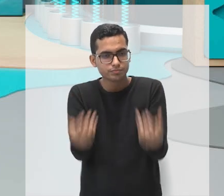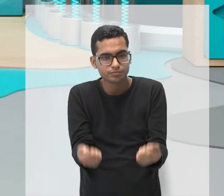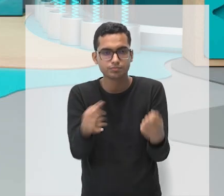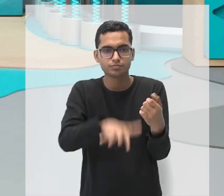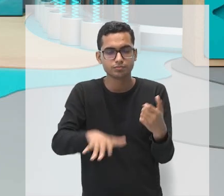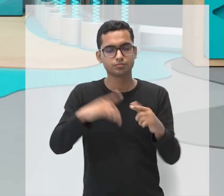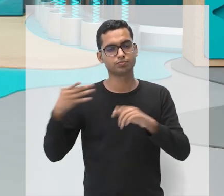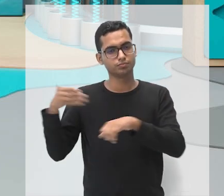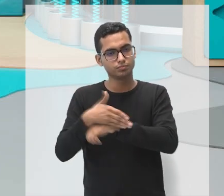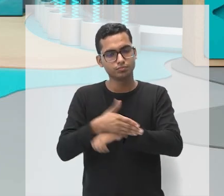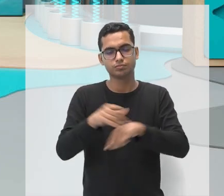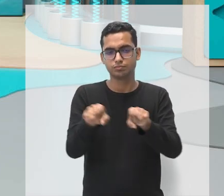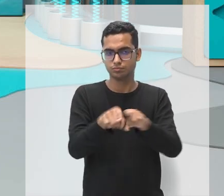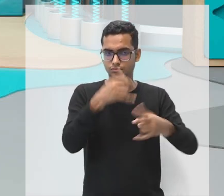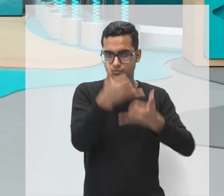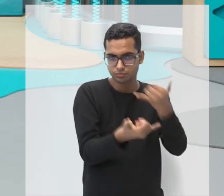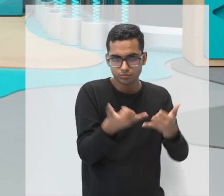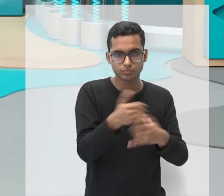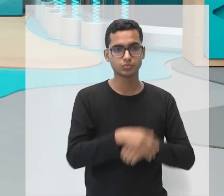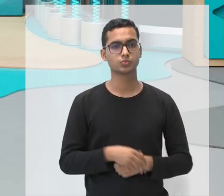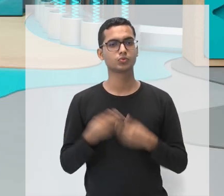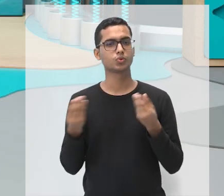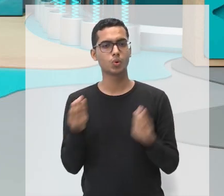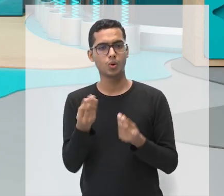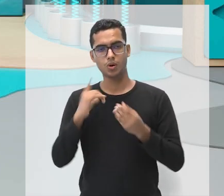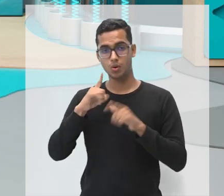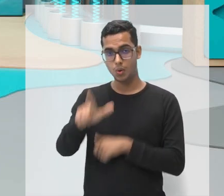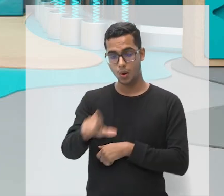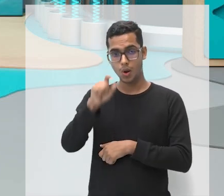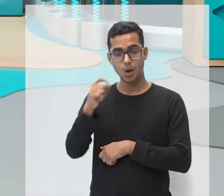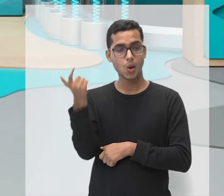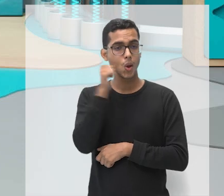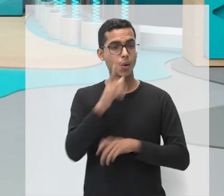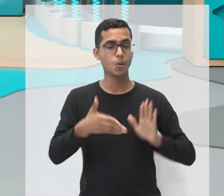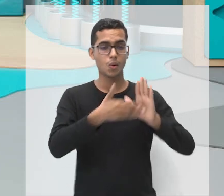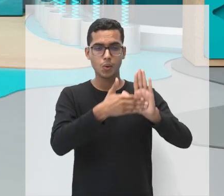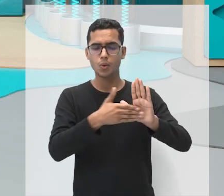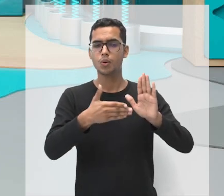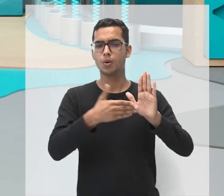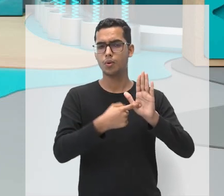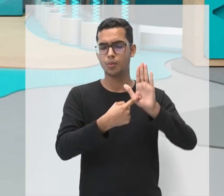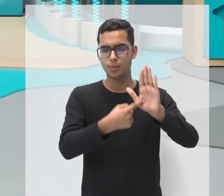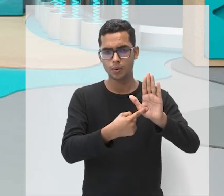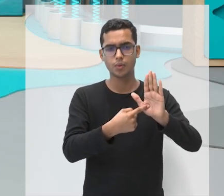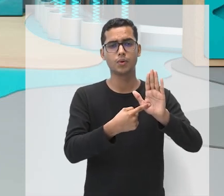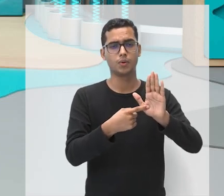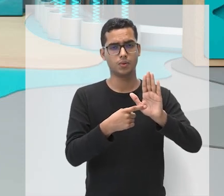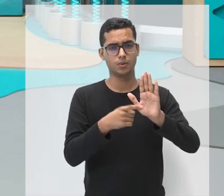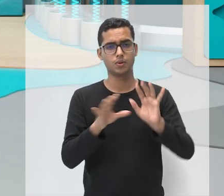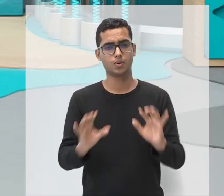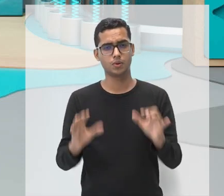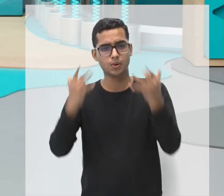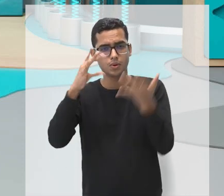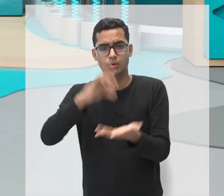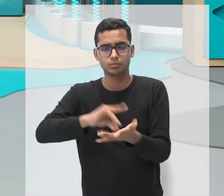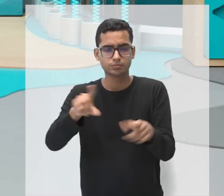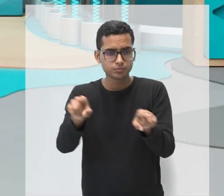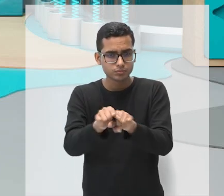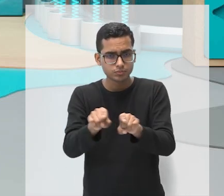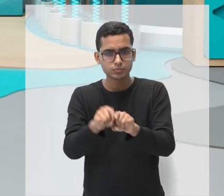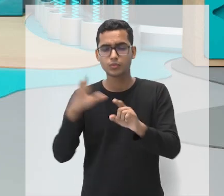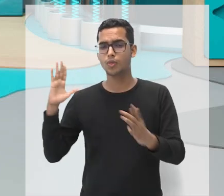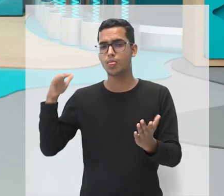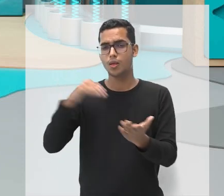fórmula escolhida deve pautar por conduzir o evento da forma mais imprevisível até